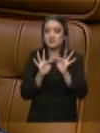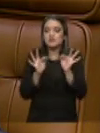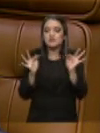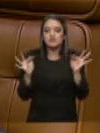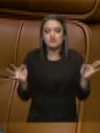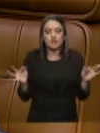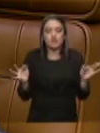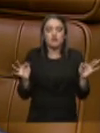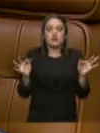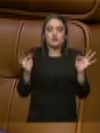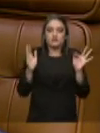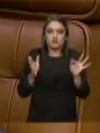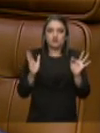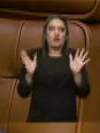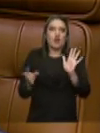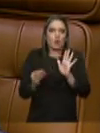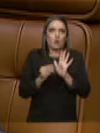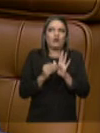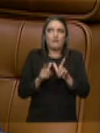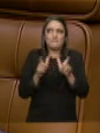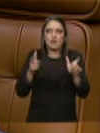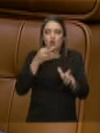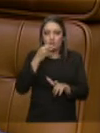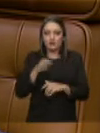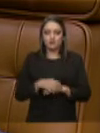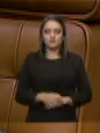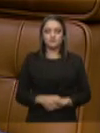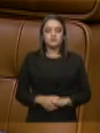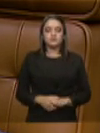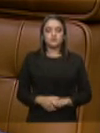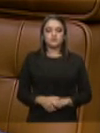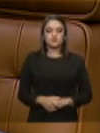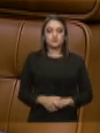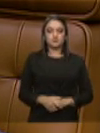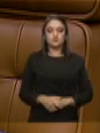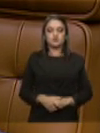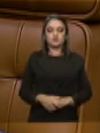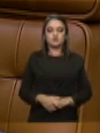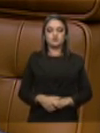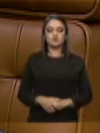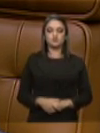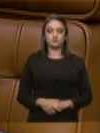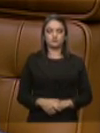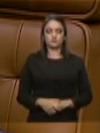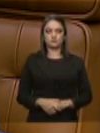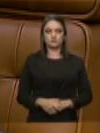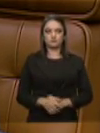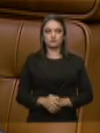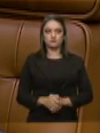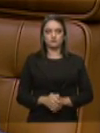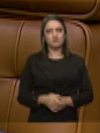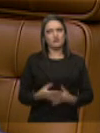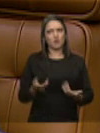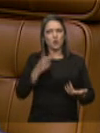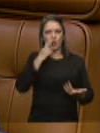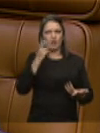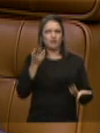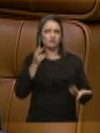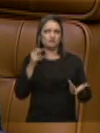expressa a posição da maioria. Aliás, acho que expressa talvez a posição unânime, salvo quanto ao detalhe